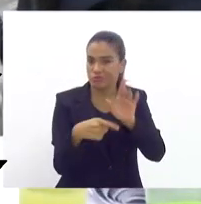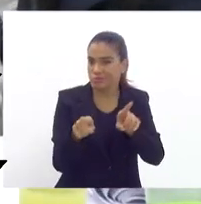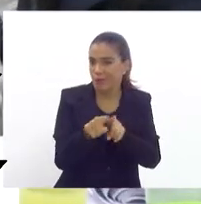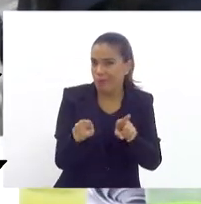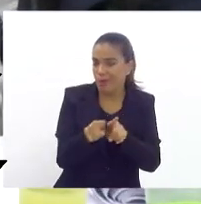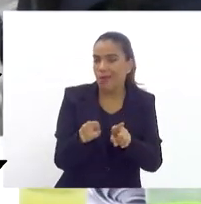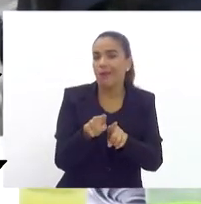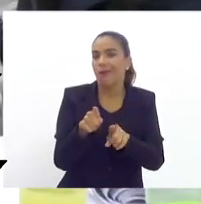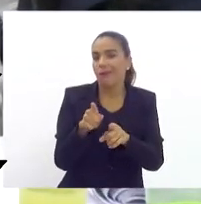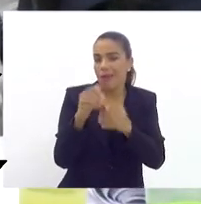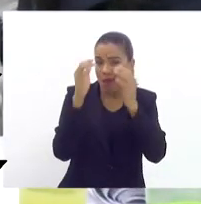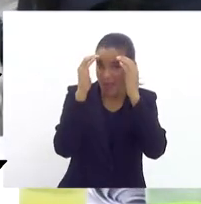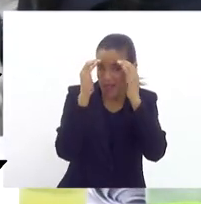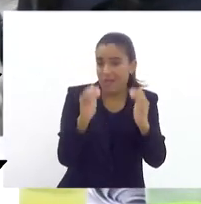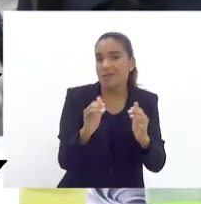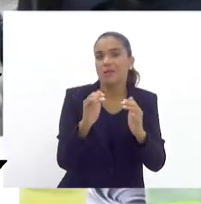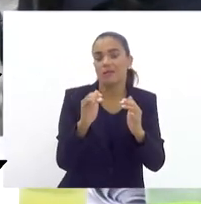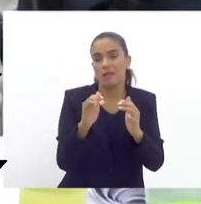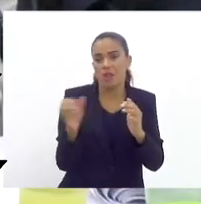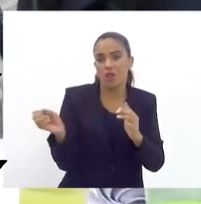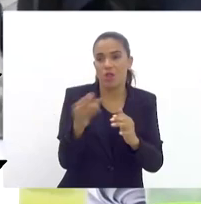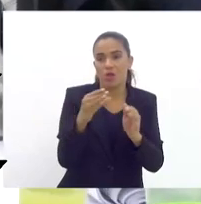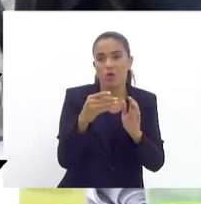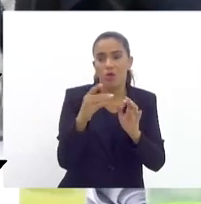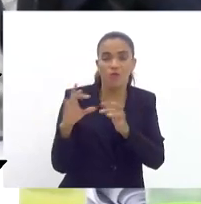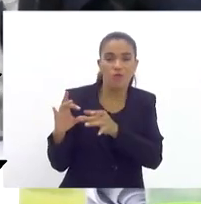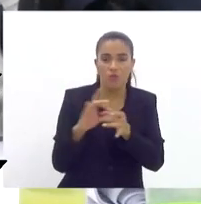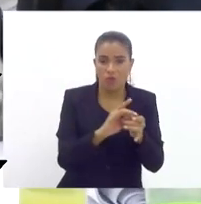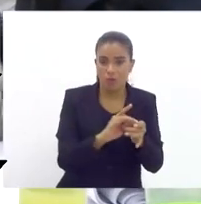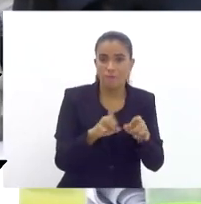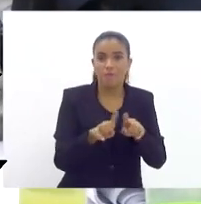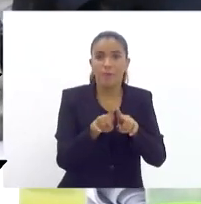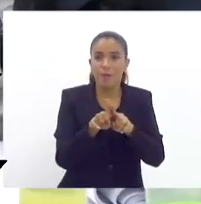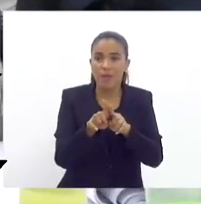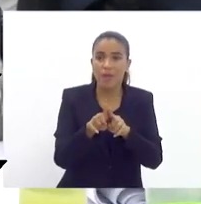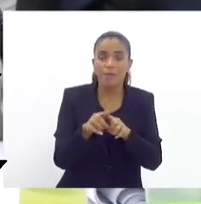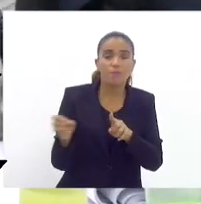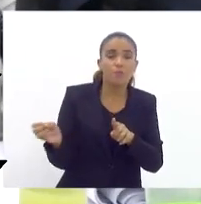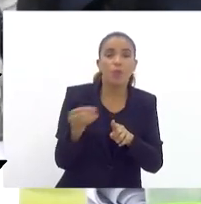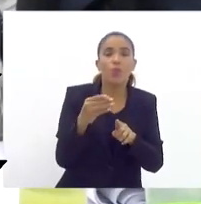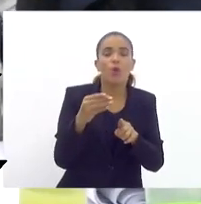em consideração este novo contexto, estabelecendo, então, uma nova linha